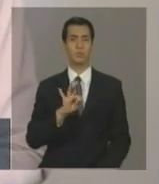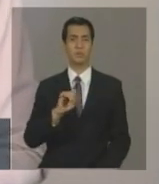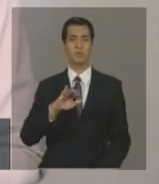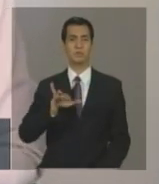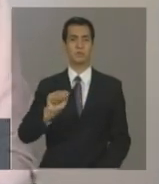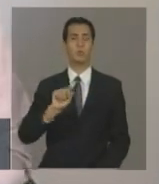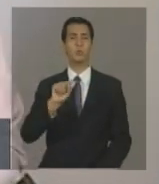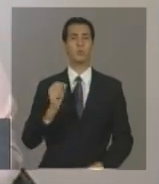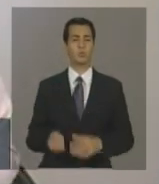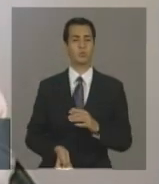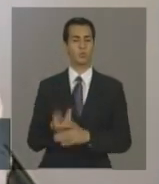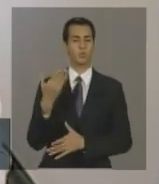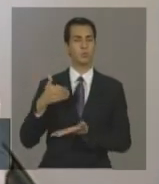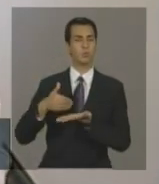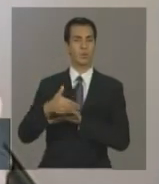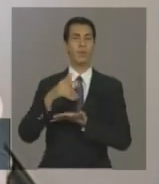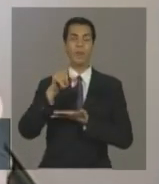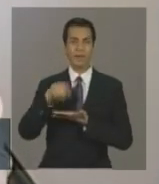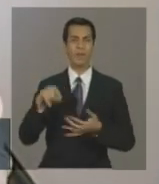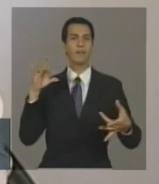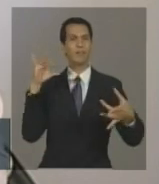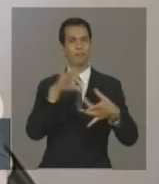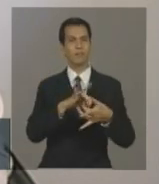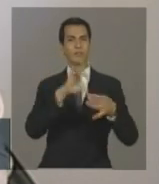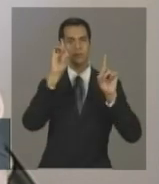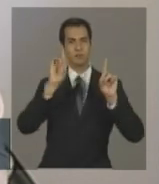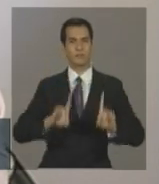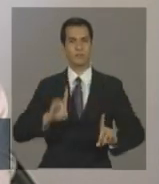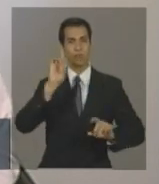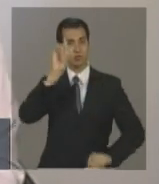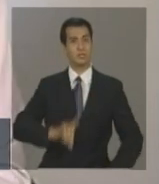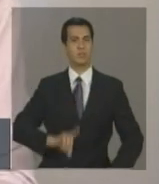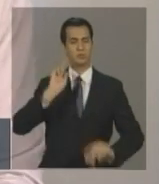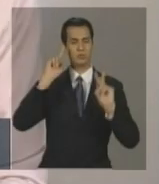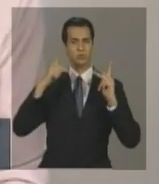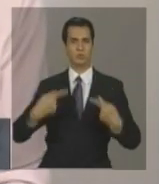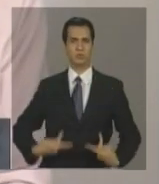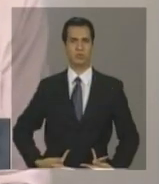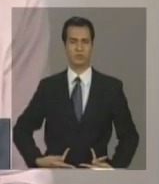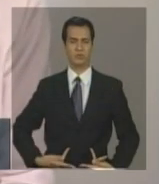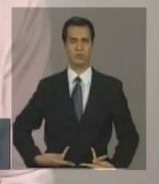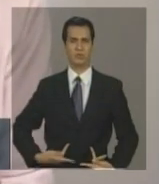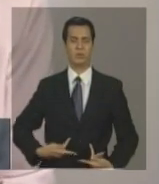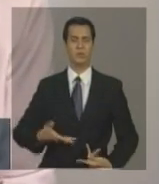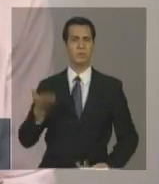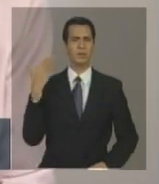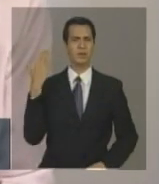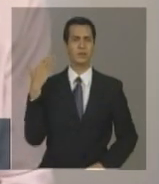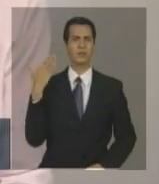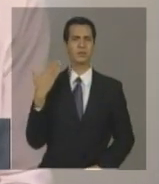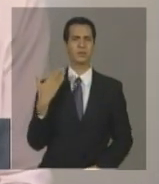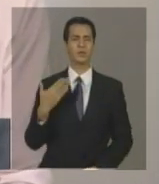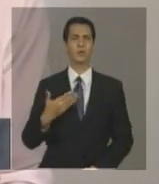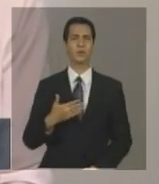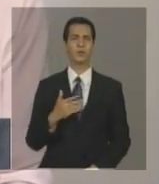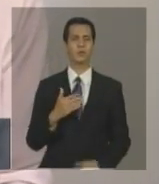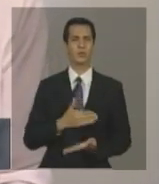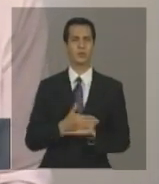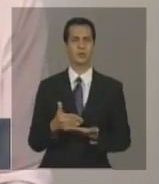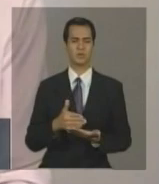fruto da luta pelos direitos humanos. O processo constituinte